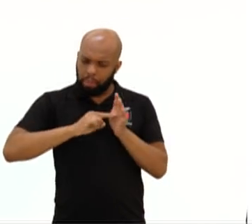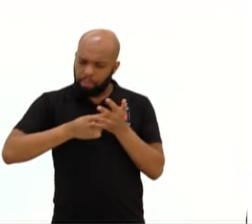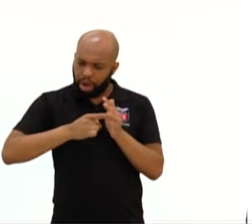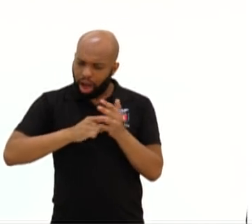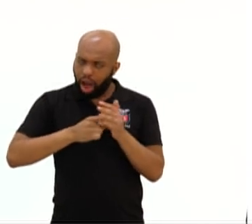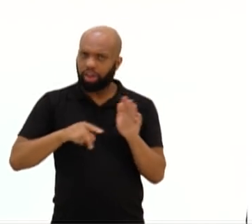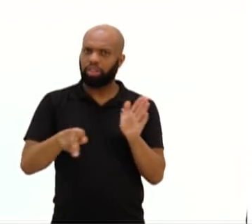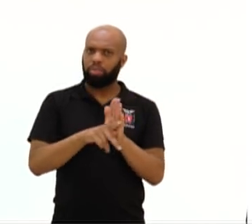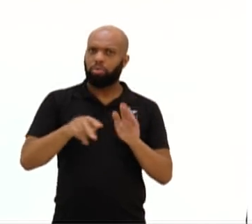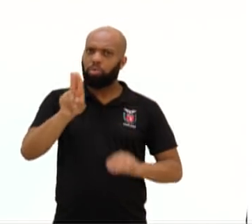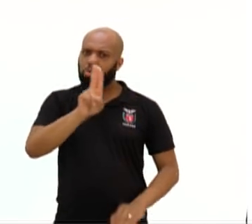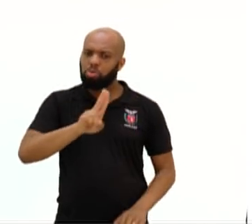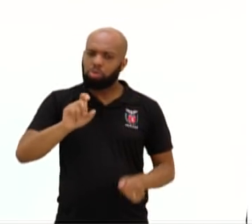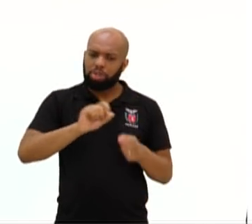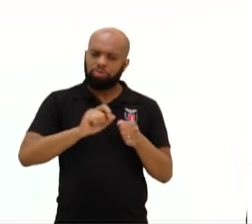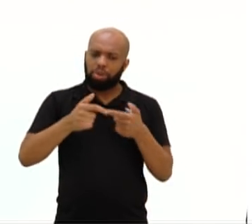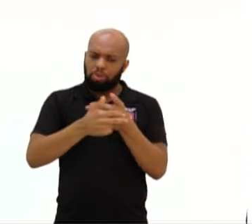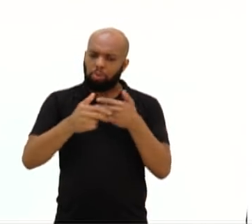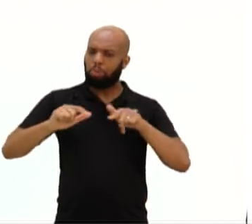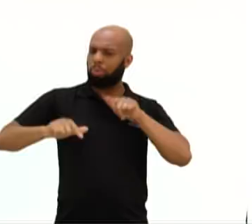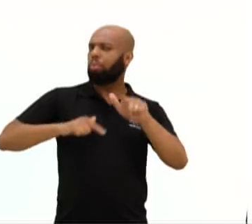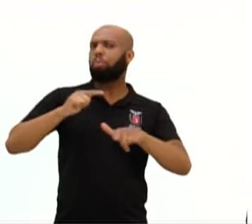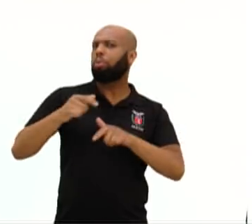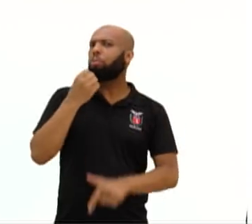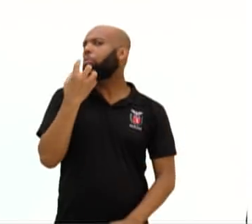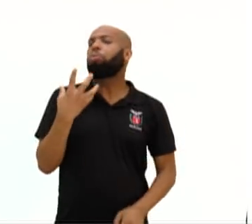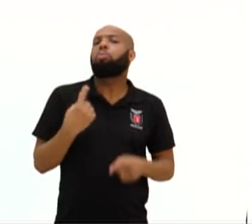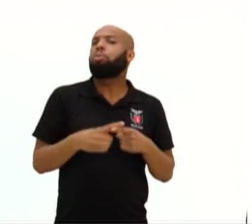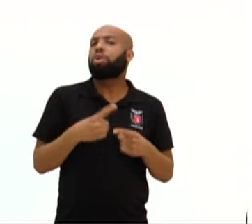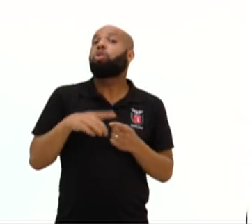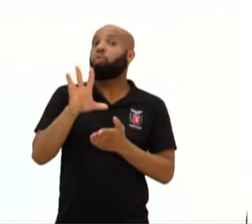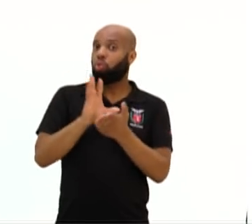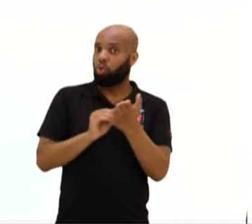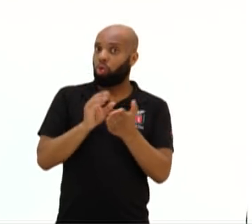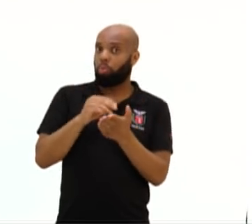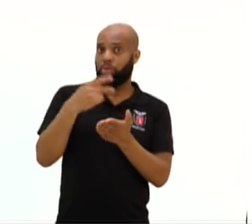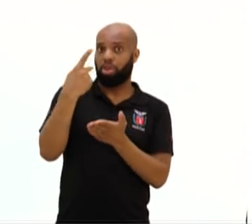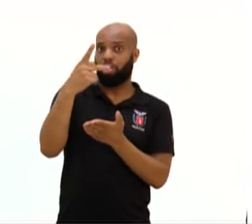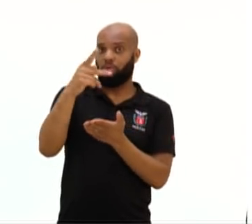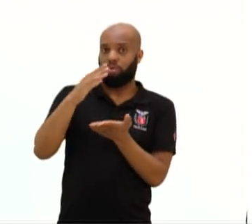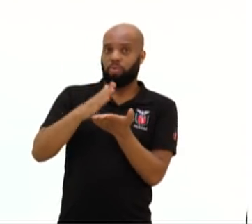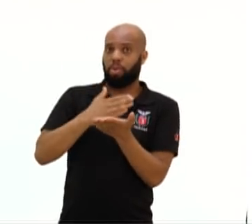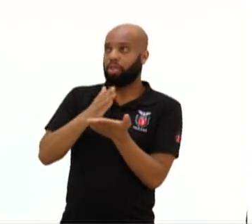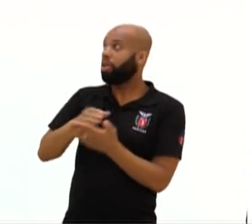para a realização de tarefas? Copiem lá no caderninho, pessoal.